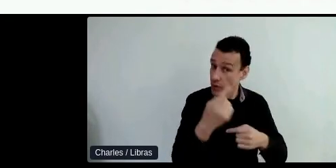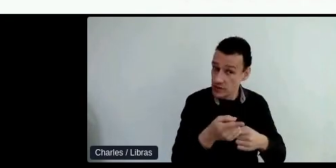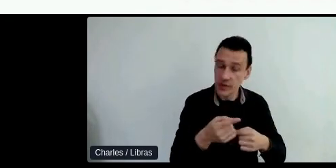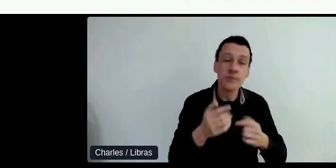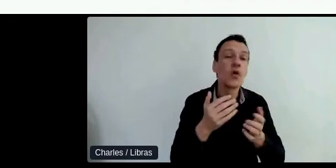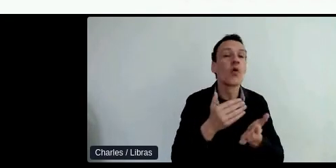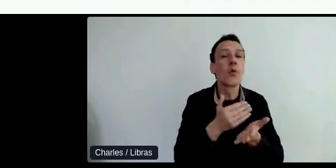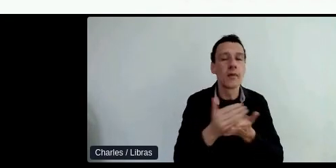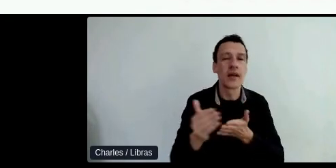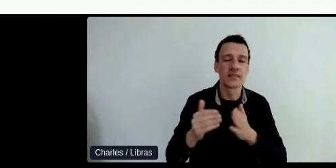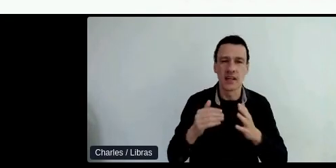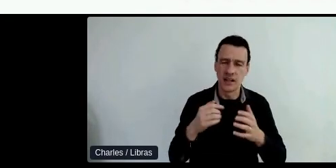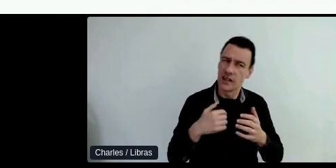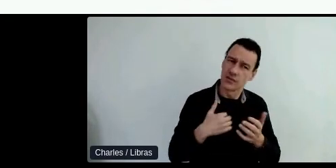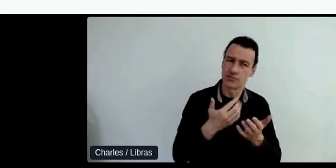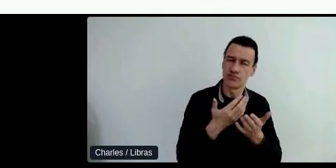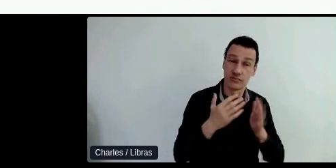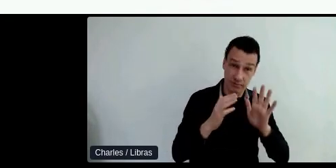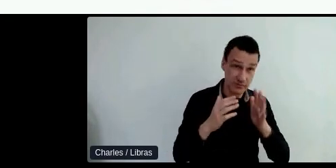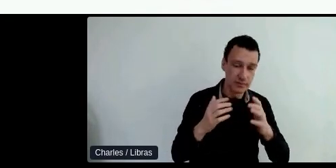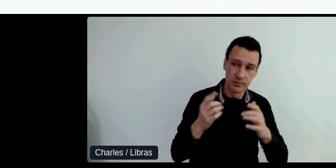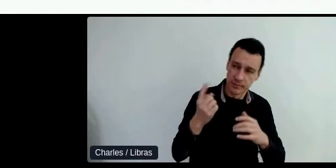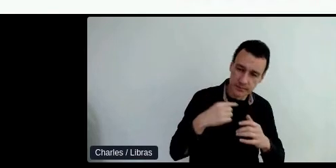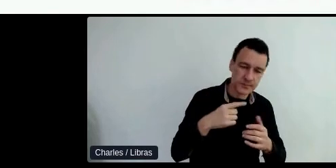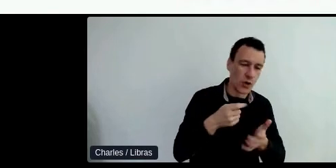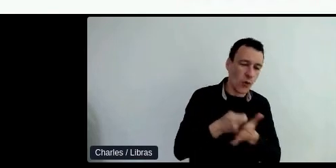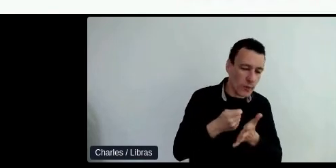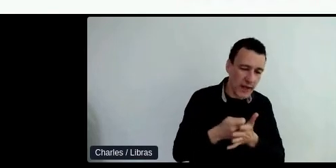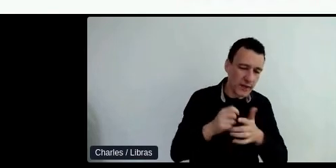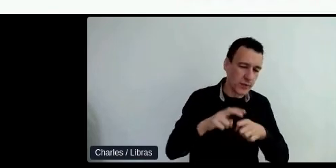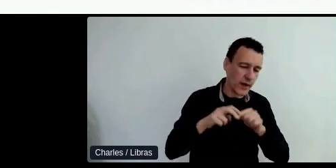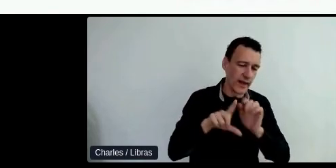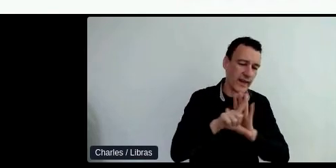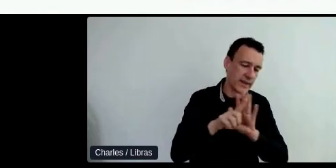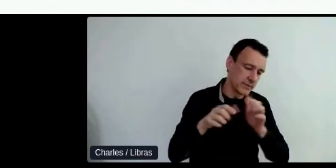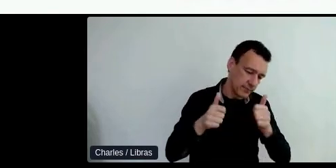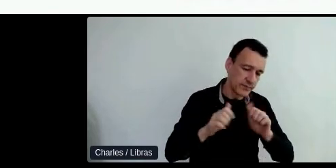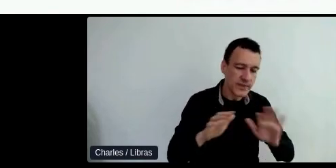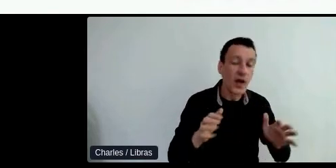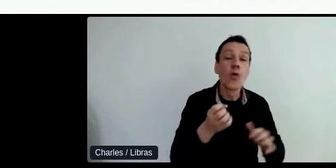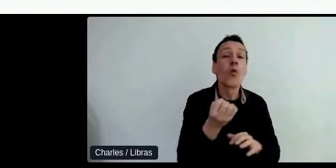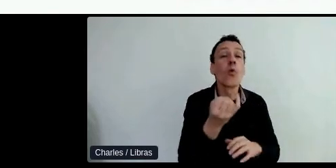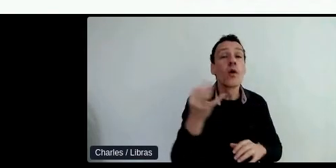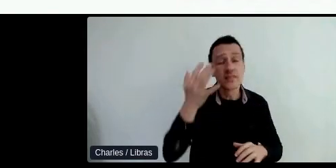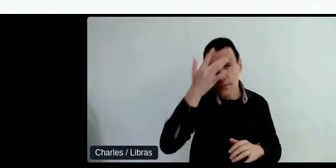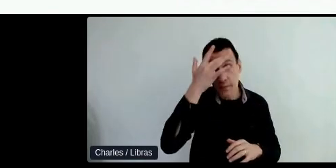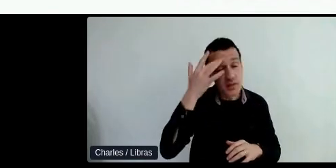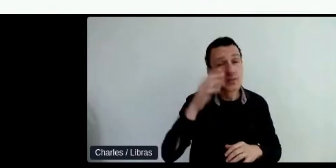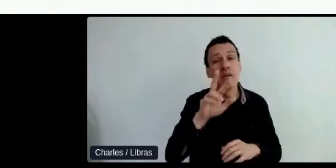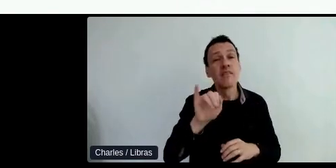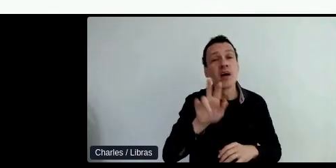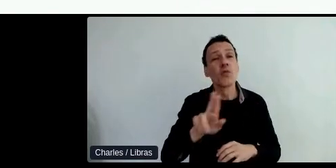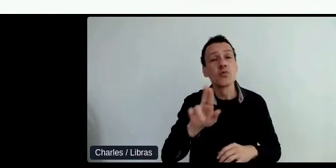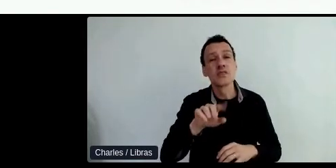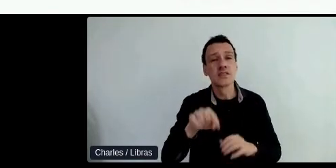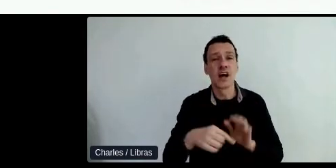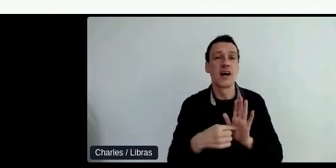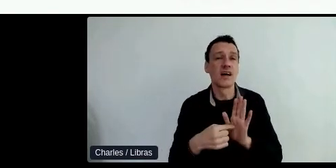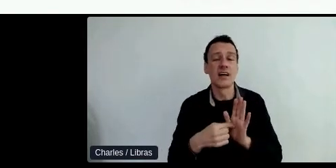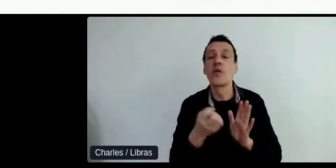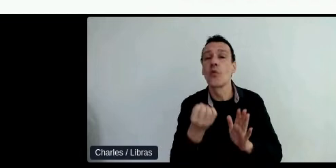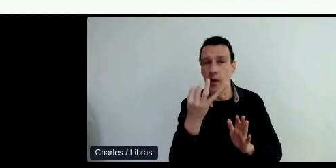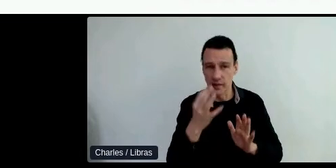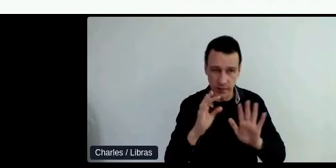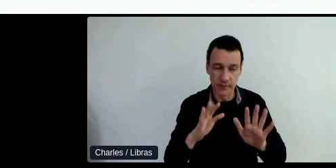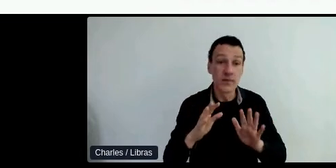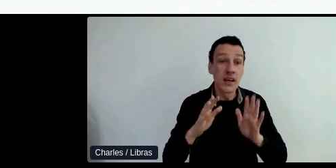e quantas pessoas a gente tem que vai consumir isso aqui. Então, a gente tem, segundo os dados do IBGE,